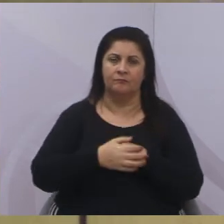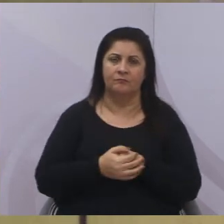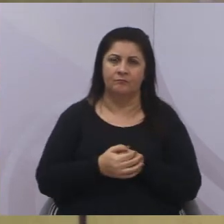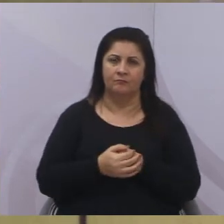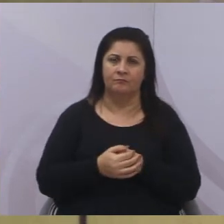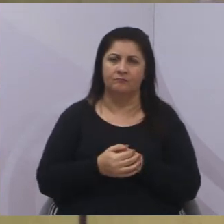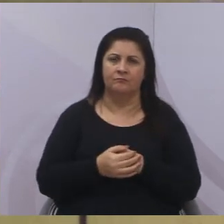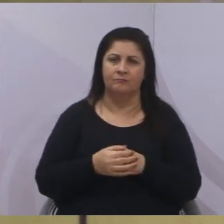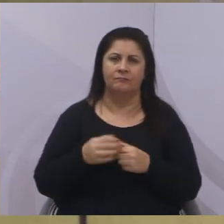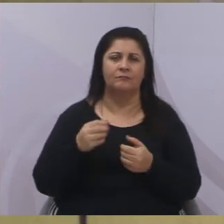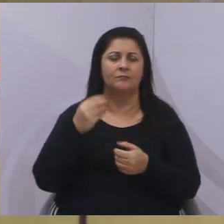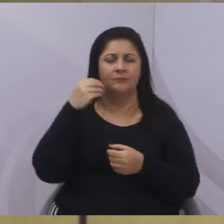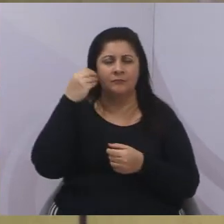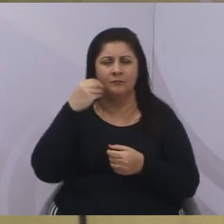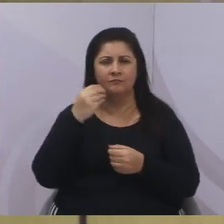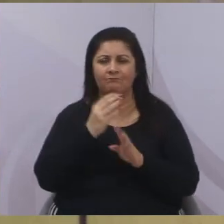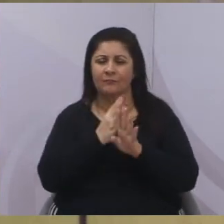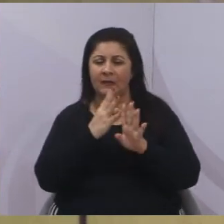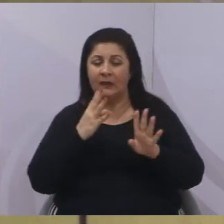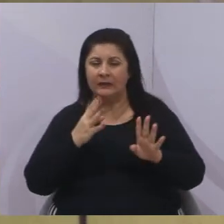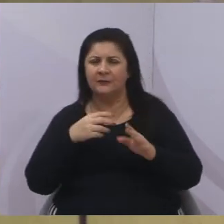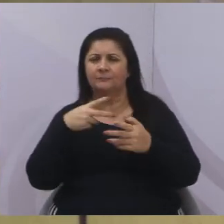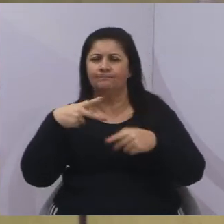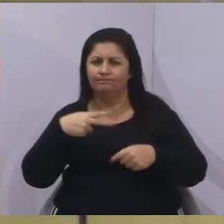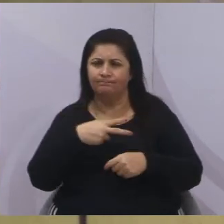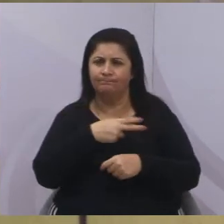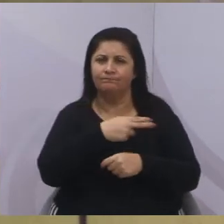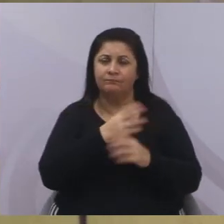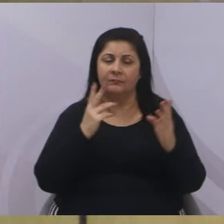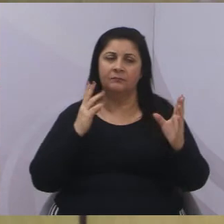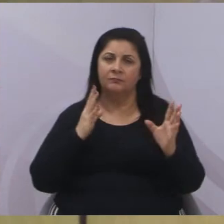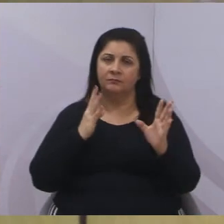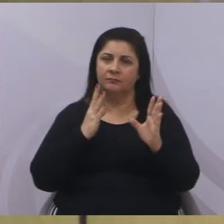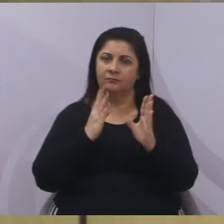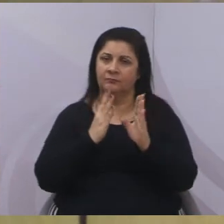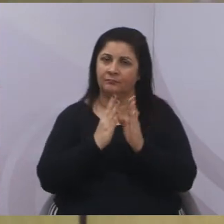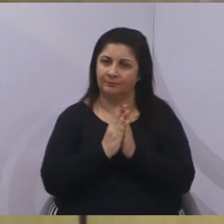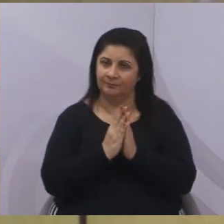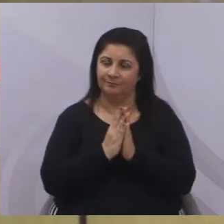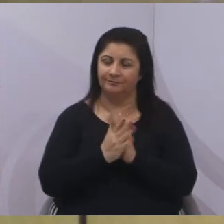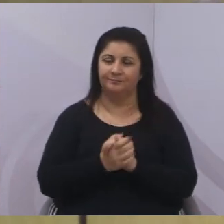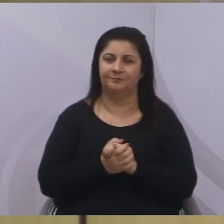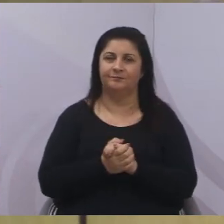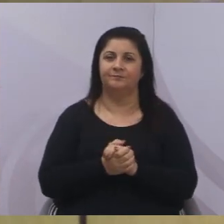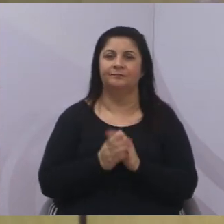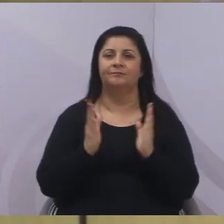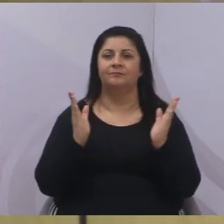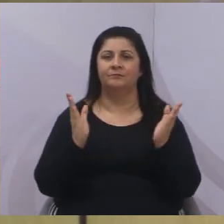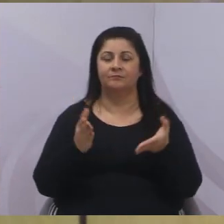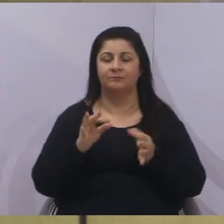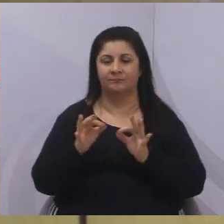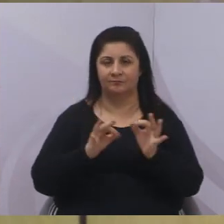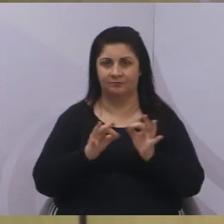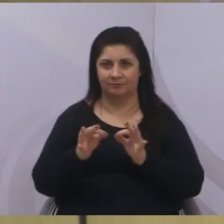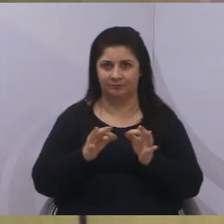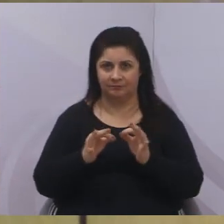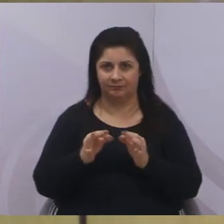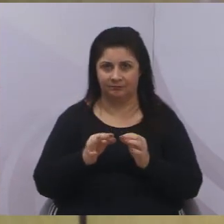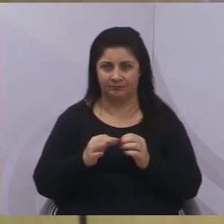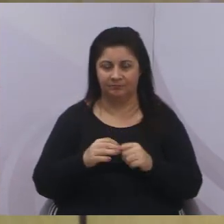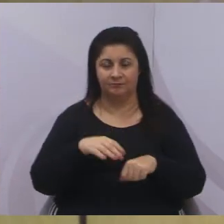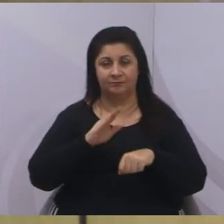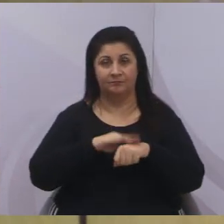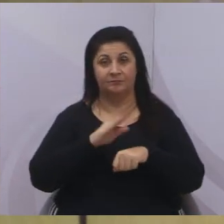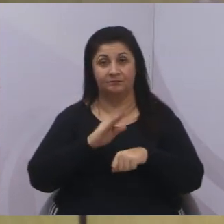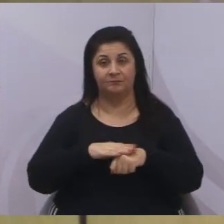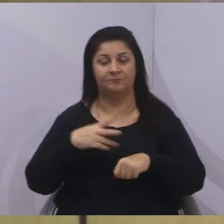mutirão ali e a gente deu uma diminuída boa na fila. E agora nós estamos reestruturando para fazer um pouco mais de cirurgia